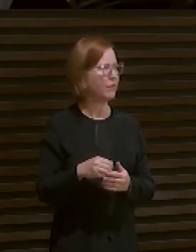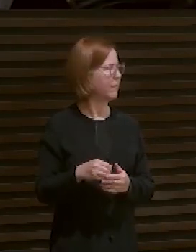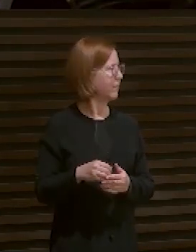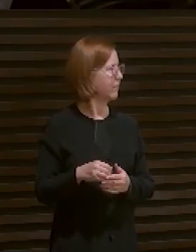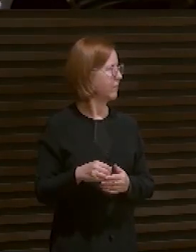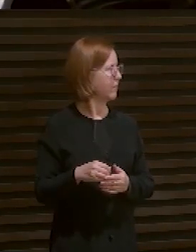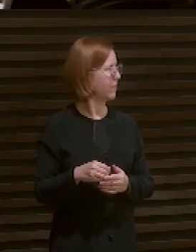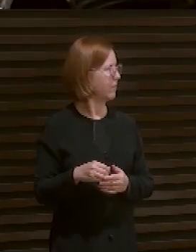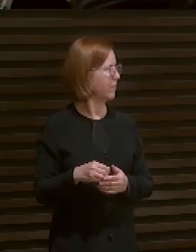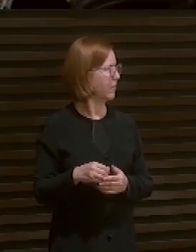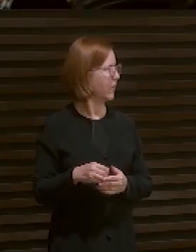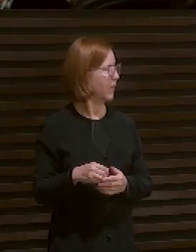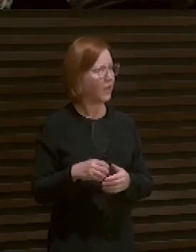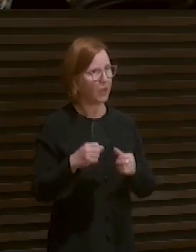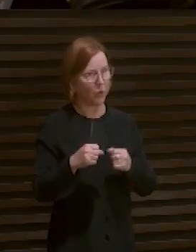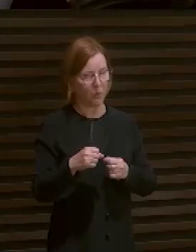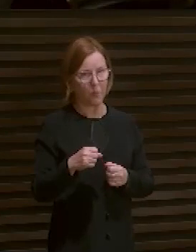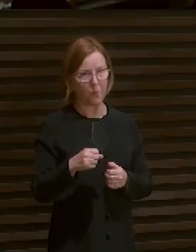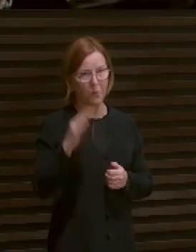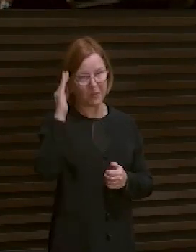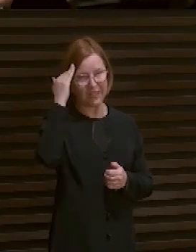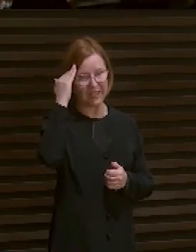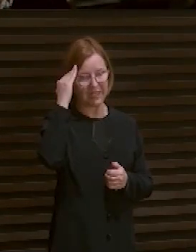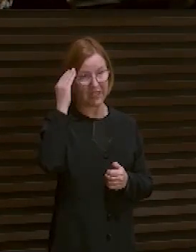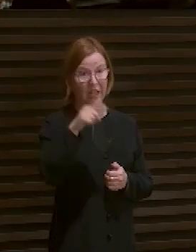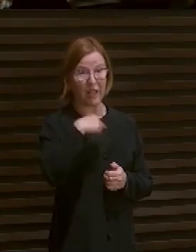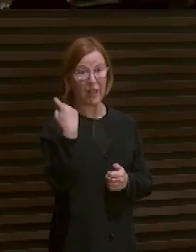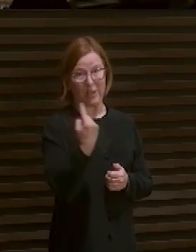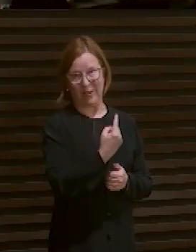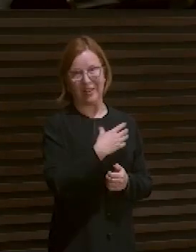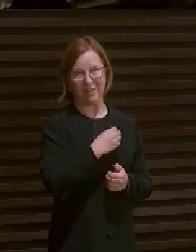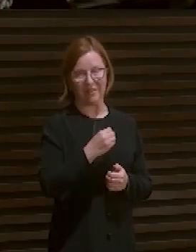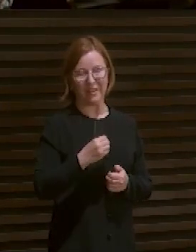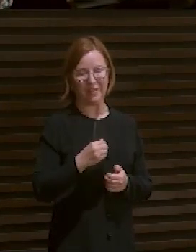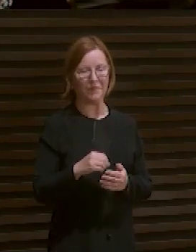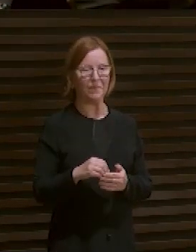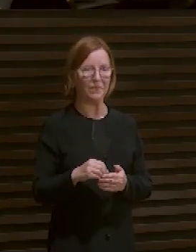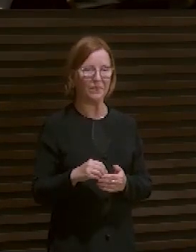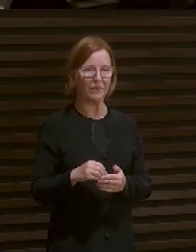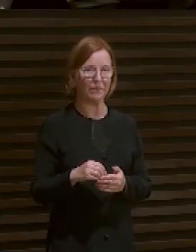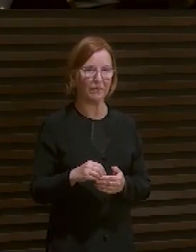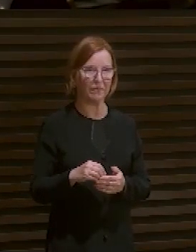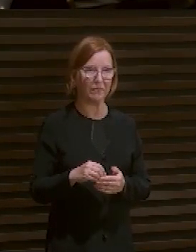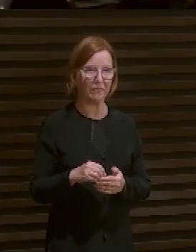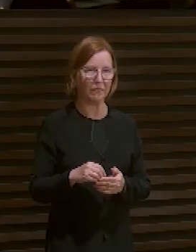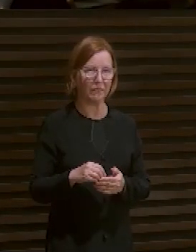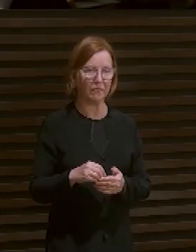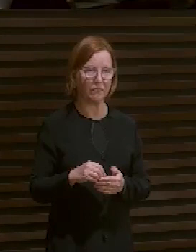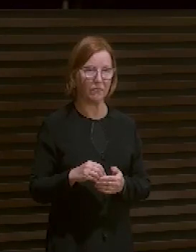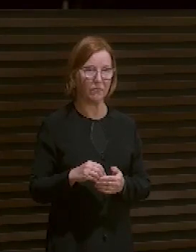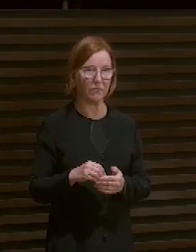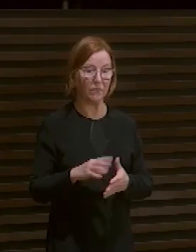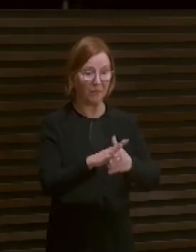E eu podia entender, nossa filha, é nossa filha, por